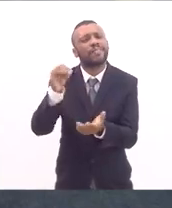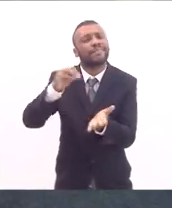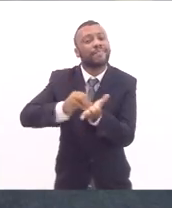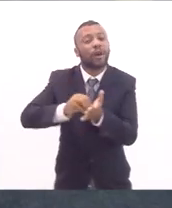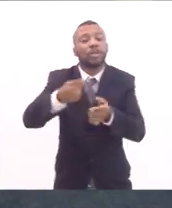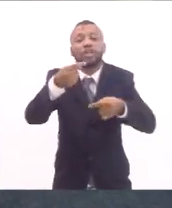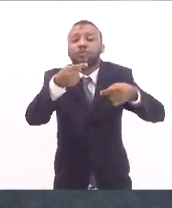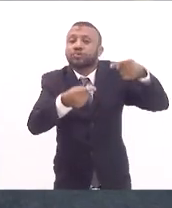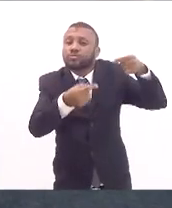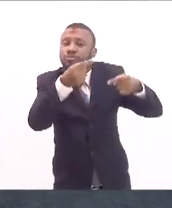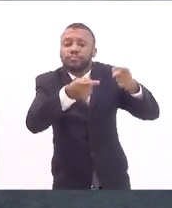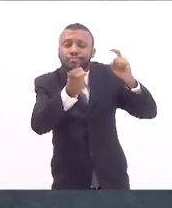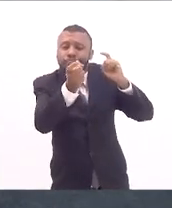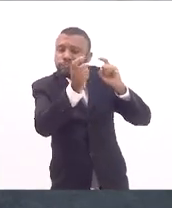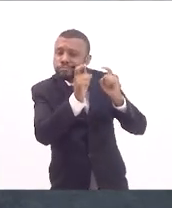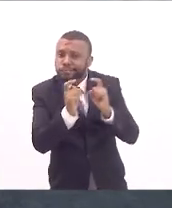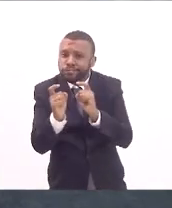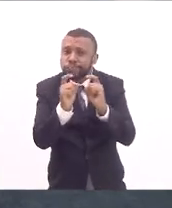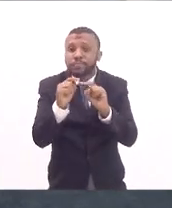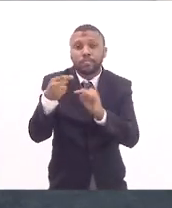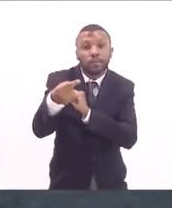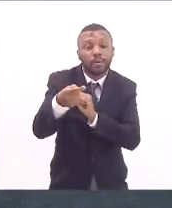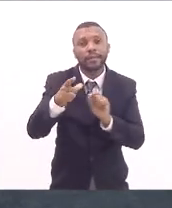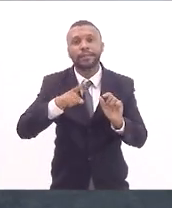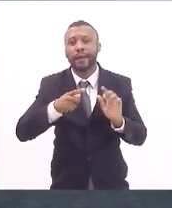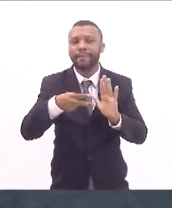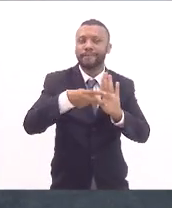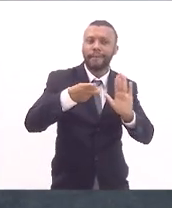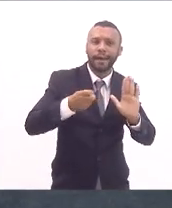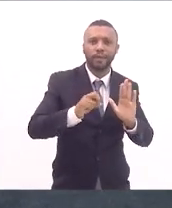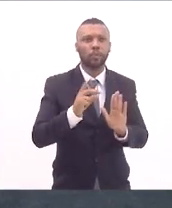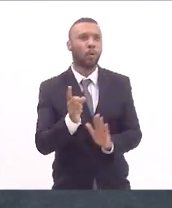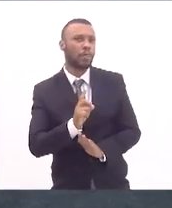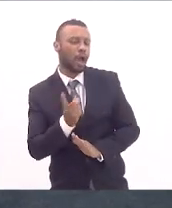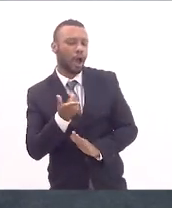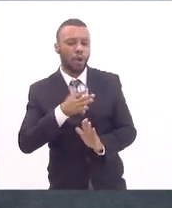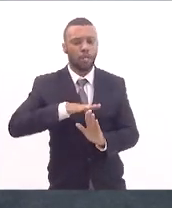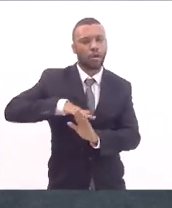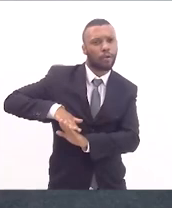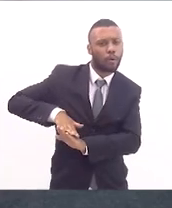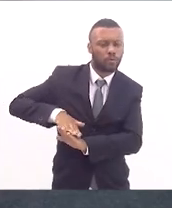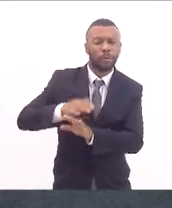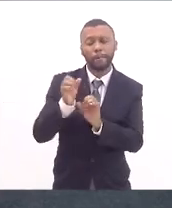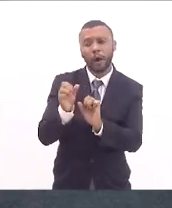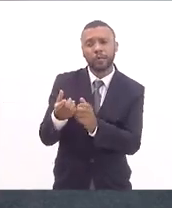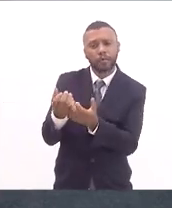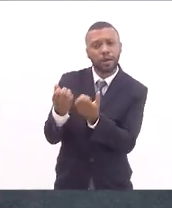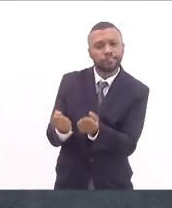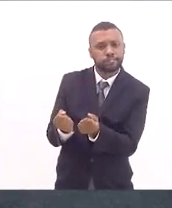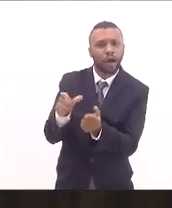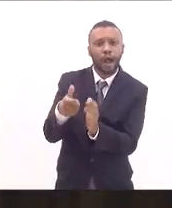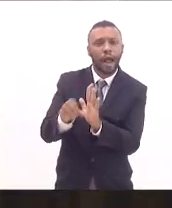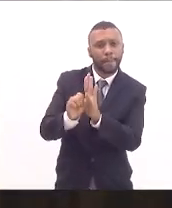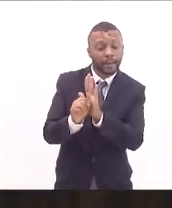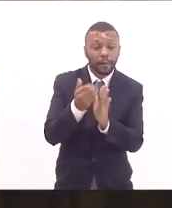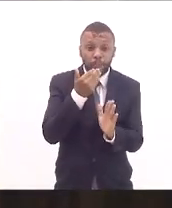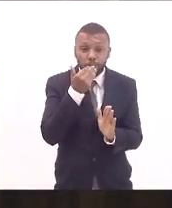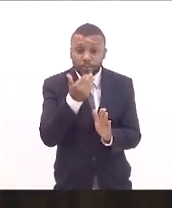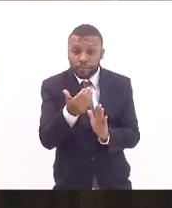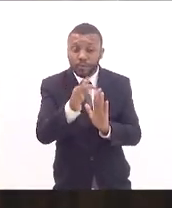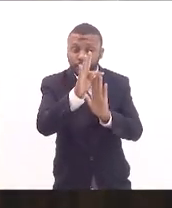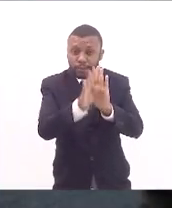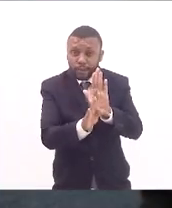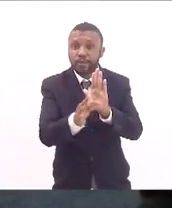a posteriori se haverá vem à tona Então pode acolher a emenda condicionalidade com emenda forma final